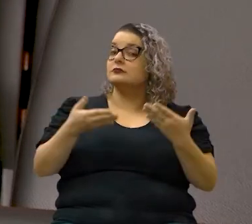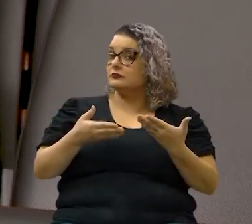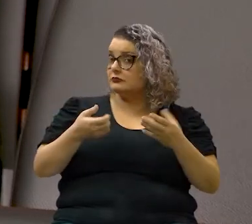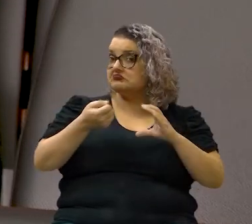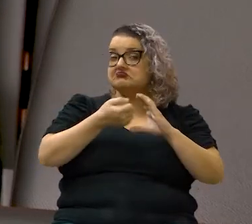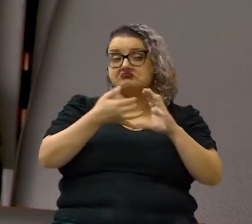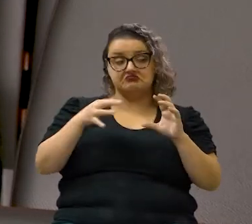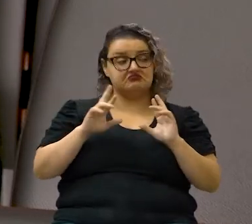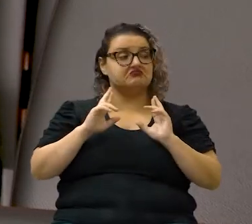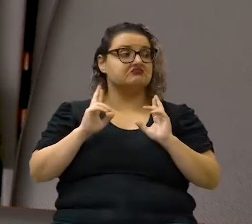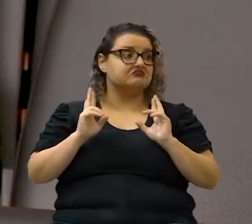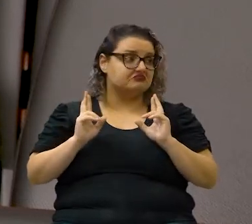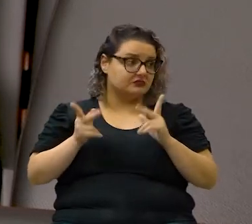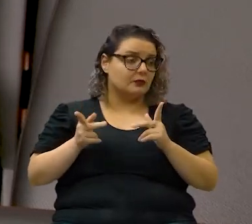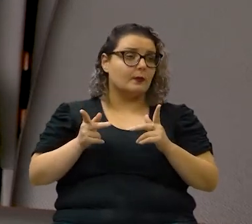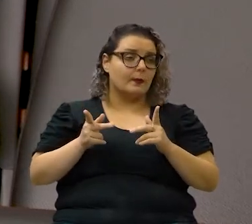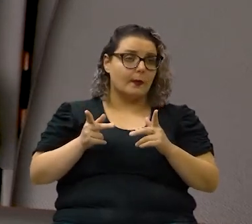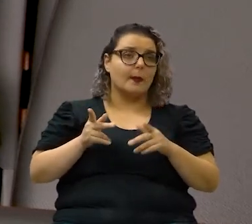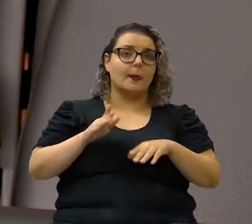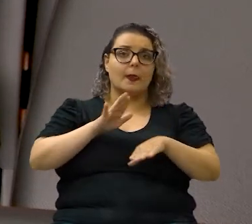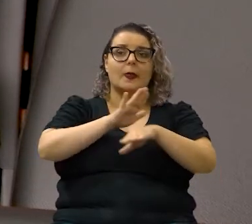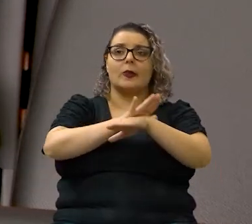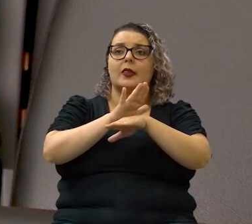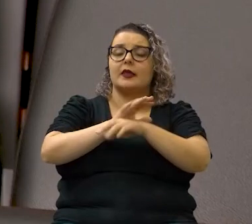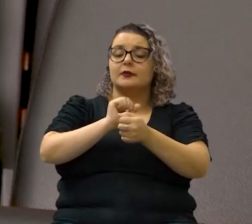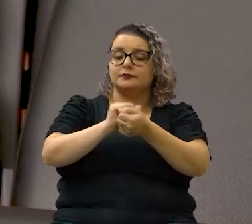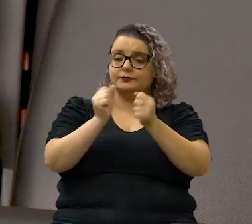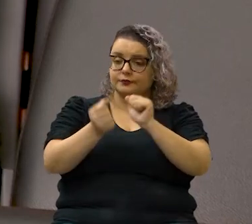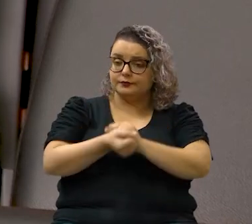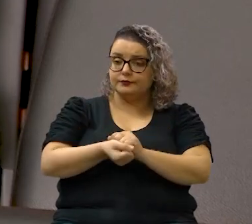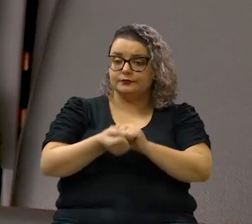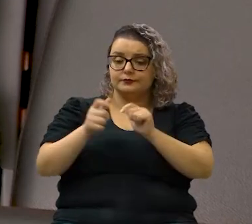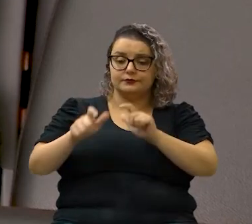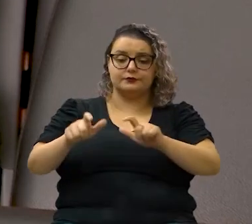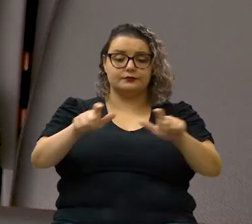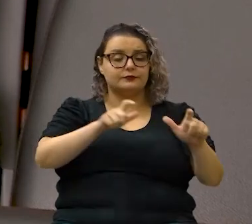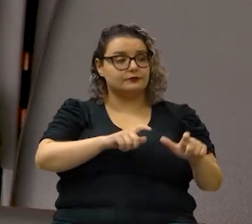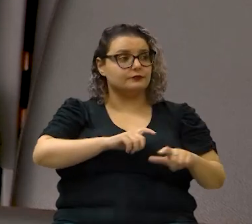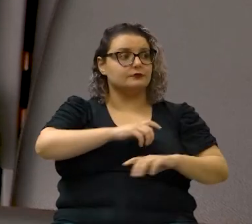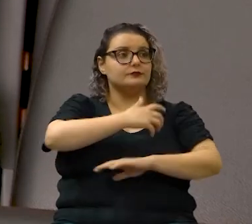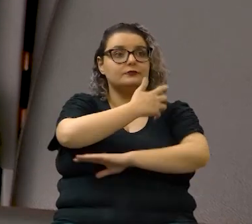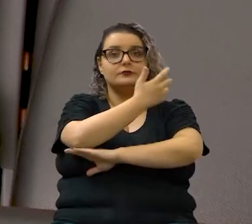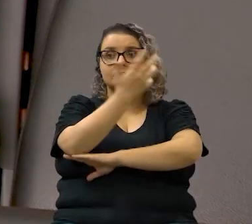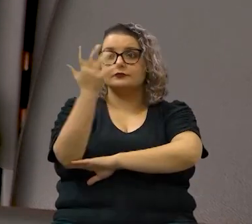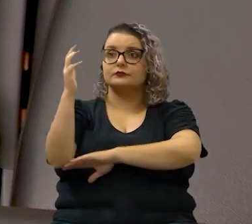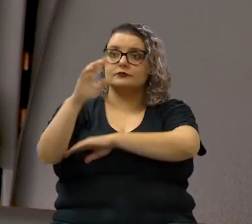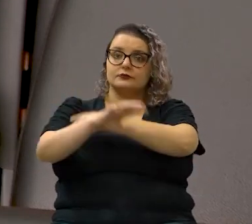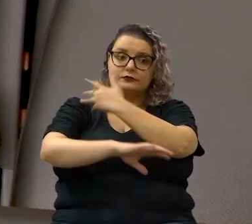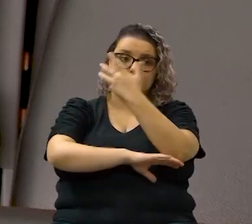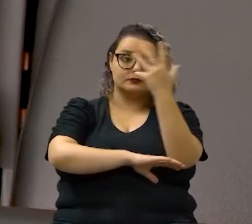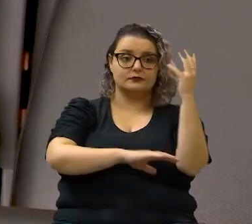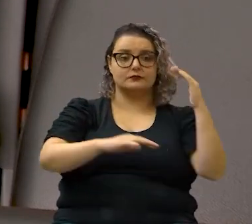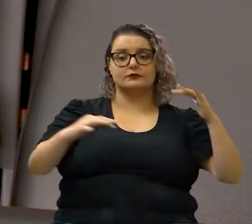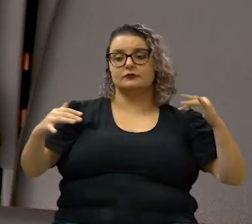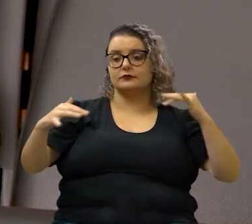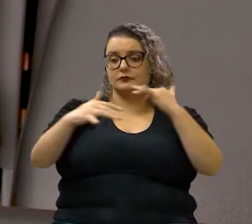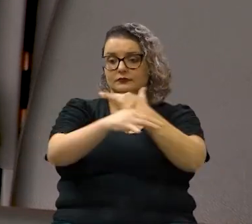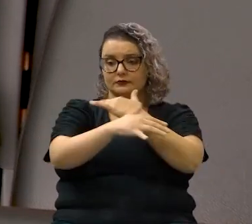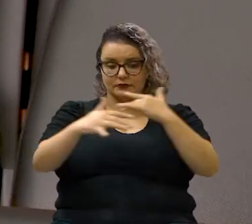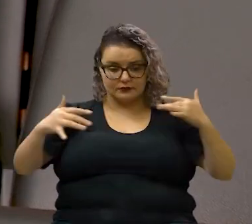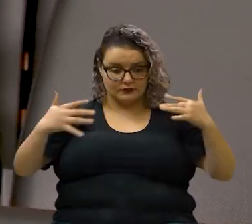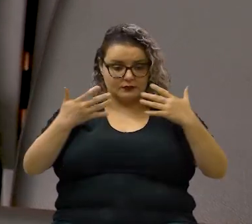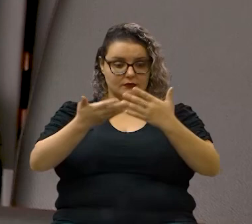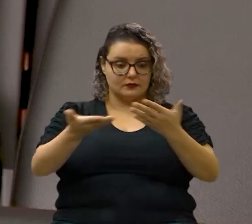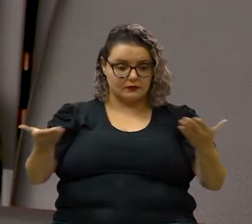uma outra característica. Então você também ajuda na revitalização de espaços urbanos que estão deteriorados